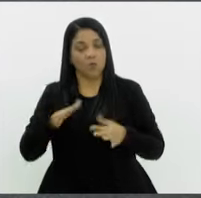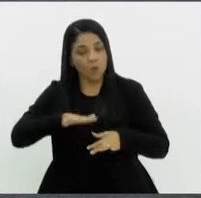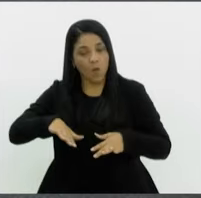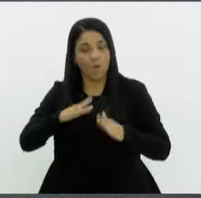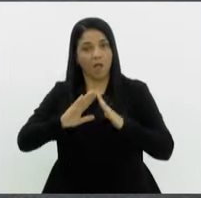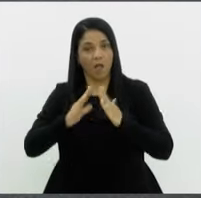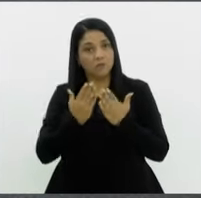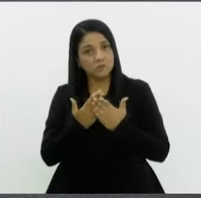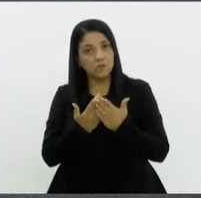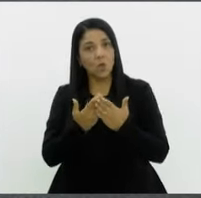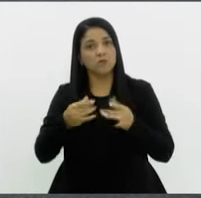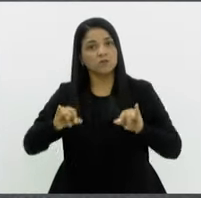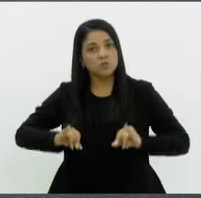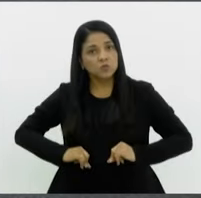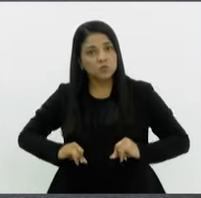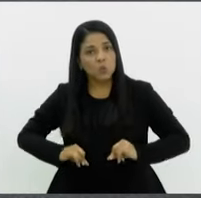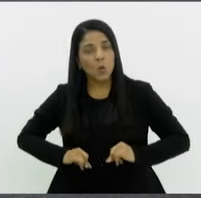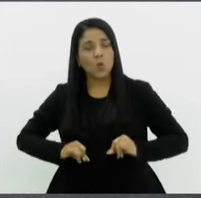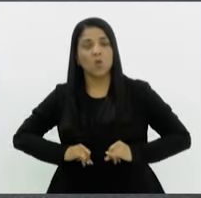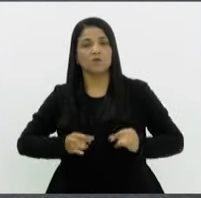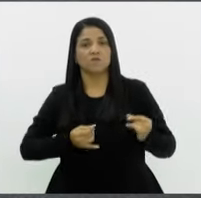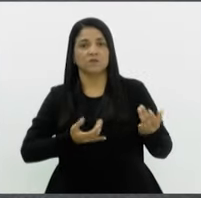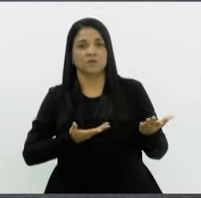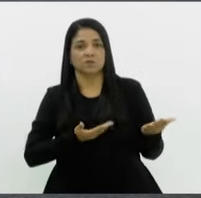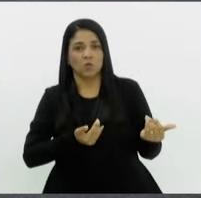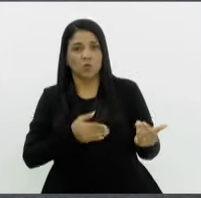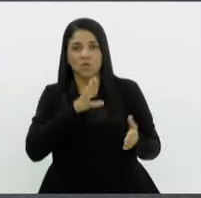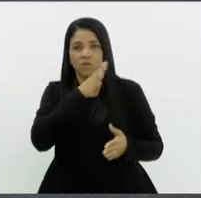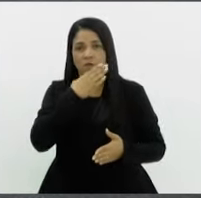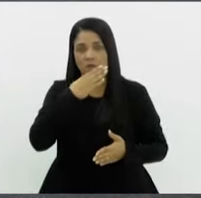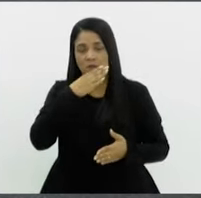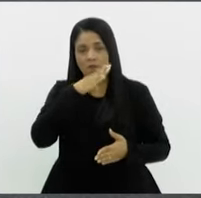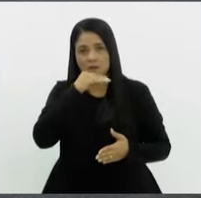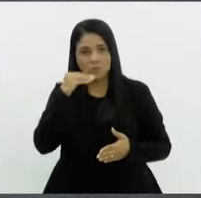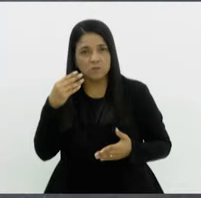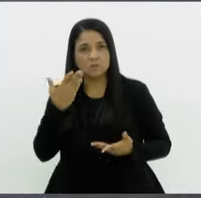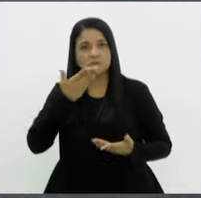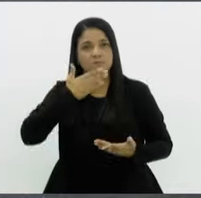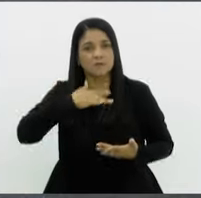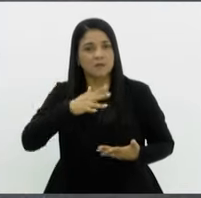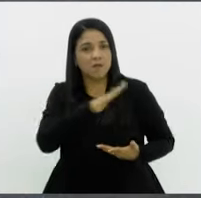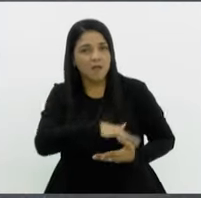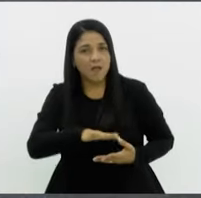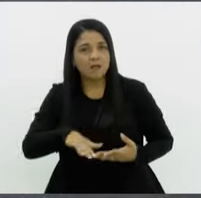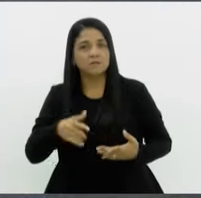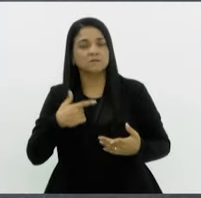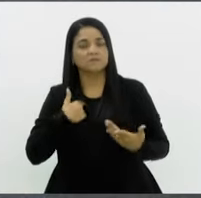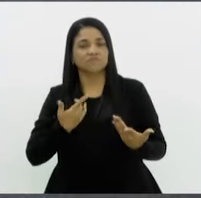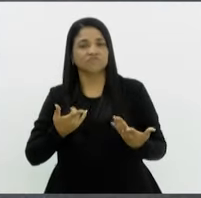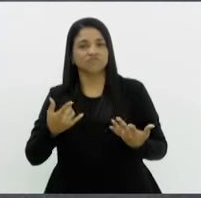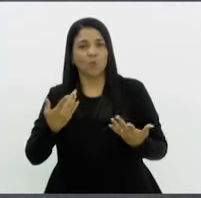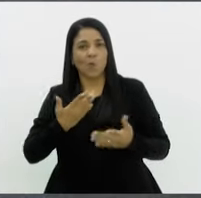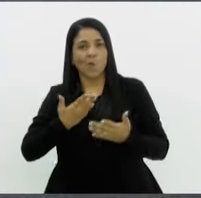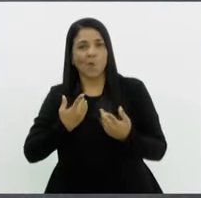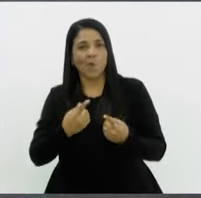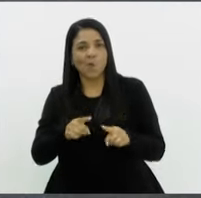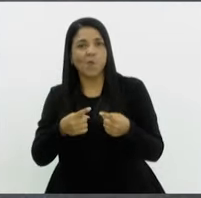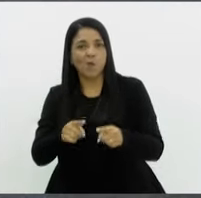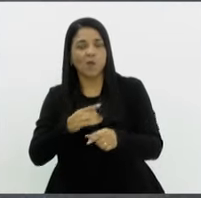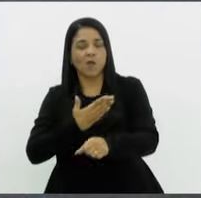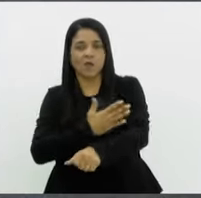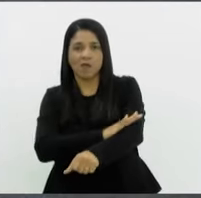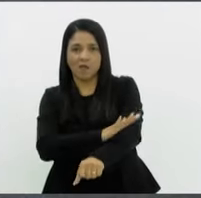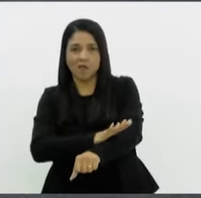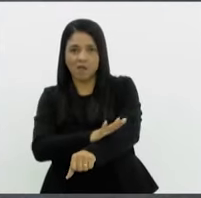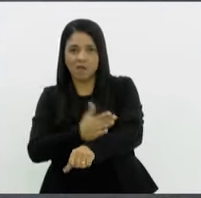escolar, estão sofrendo diversas retaliações. Então, quero aqui deixar a minha solidariedade à família da Renata,